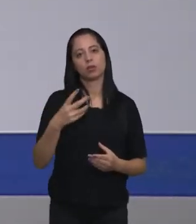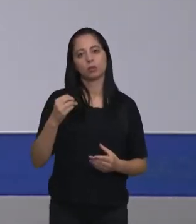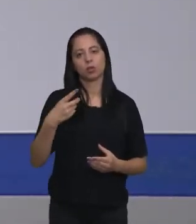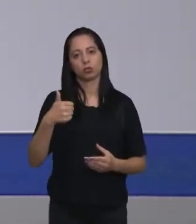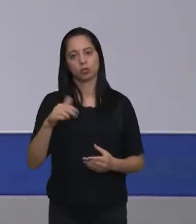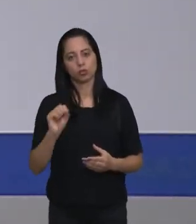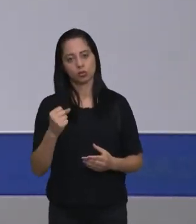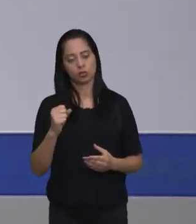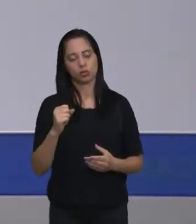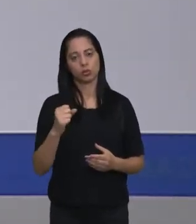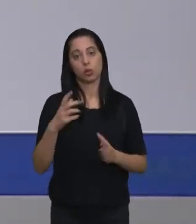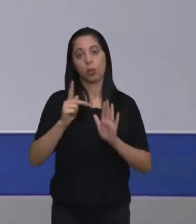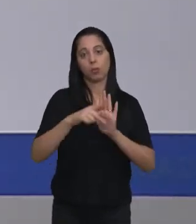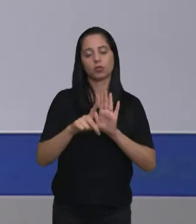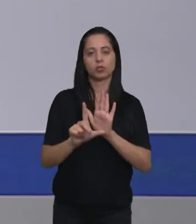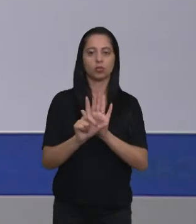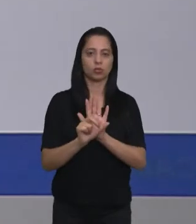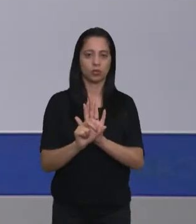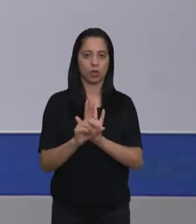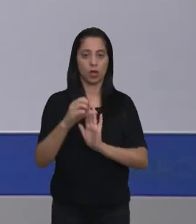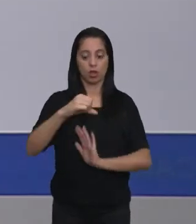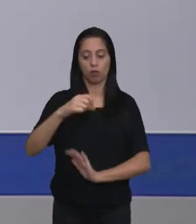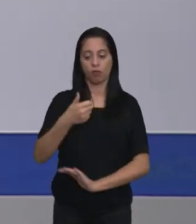3044/2018, projeto de lei